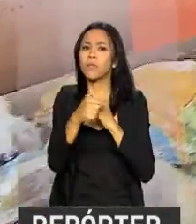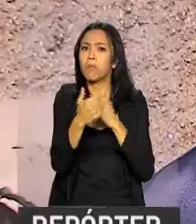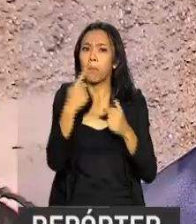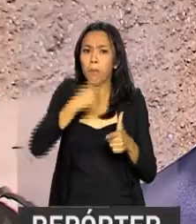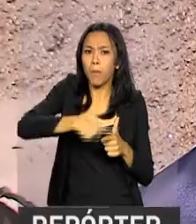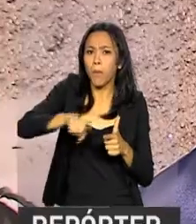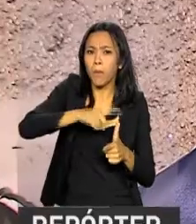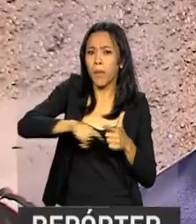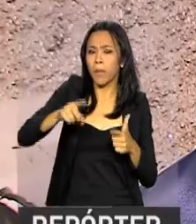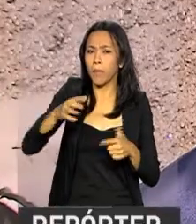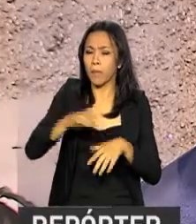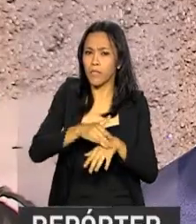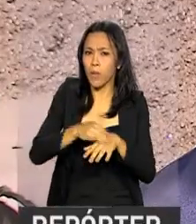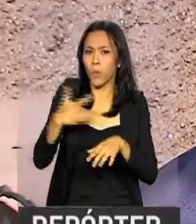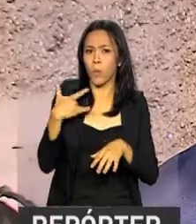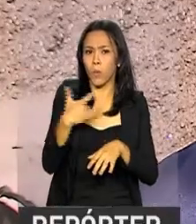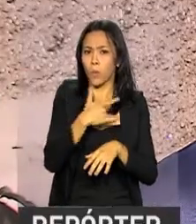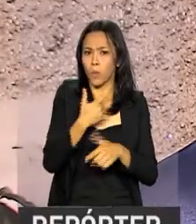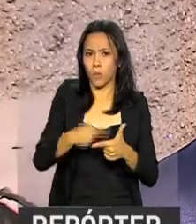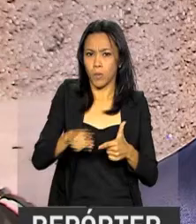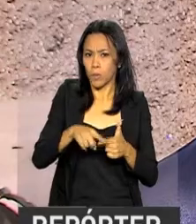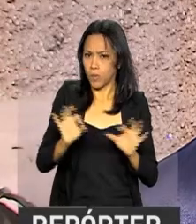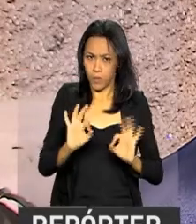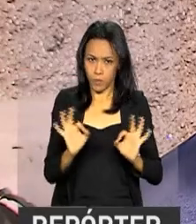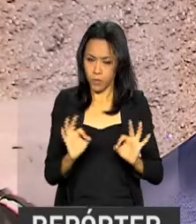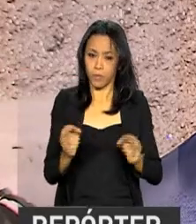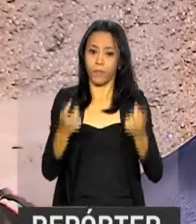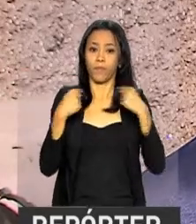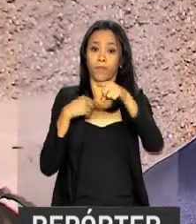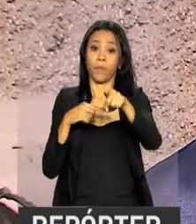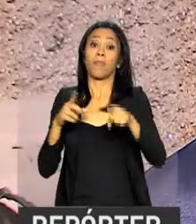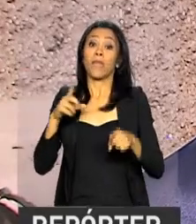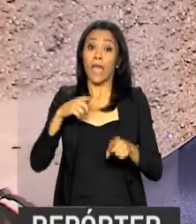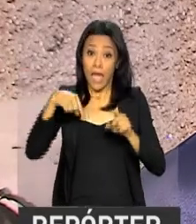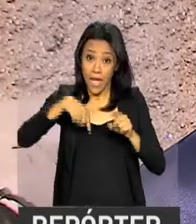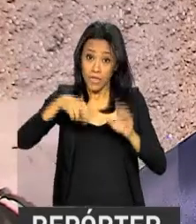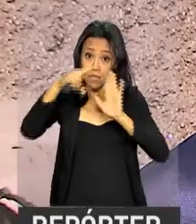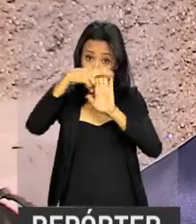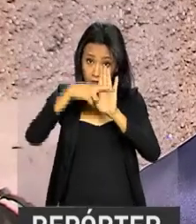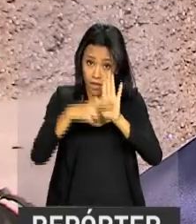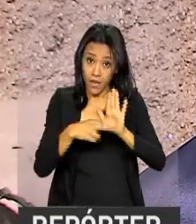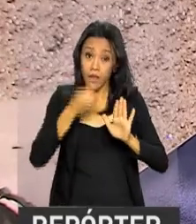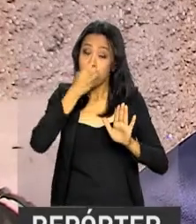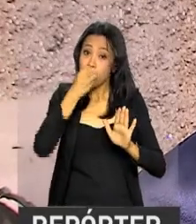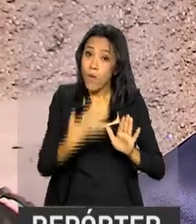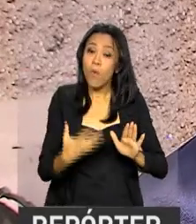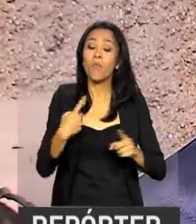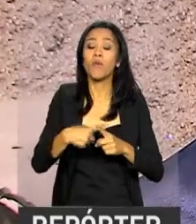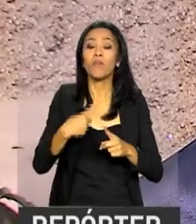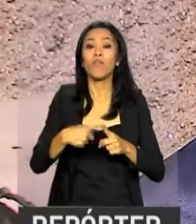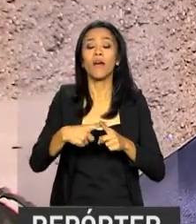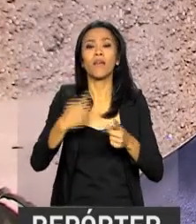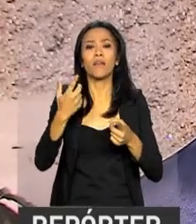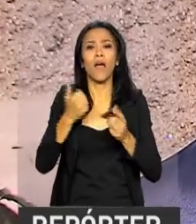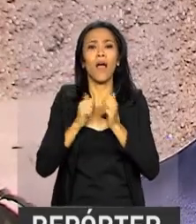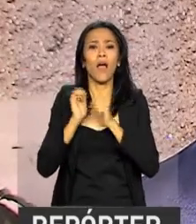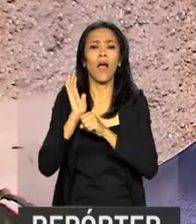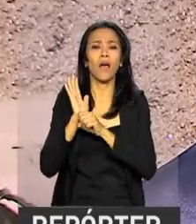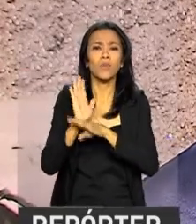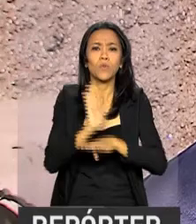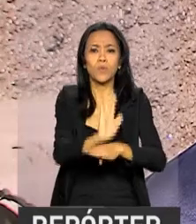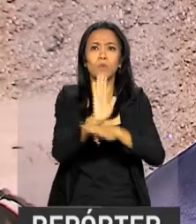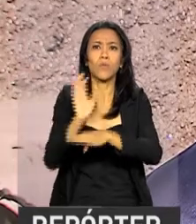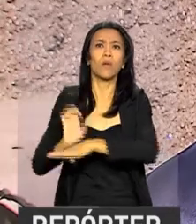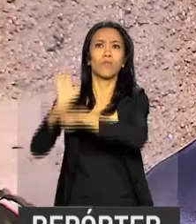essa resolução é muito importante porque ela vai regular de âmbito federal os critérios da compostagem então lá vai